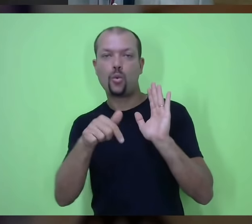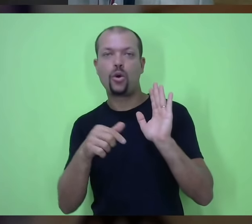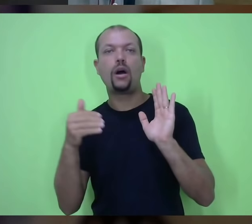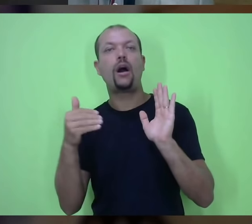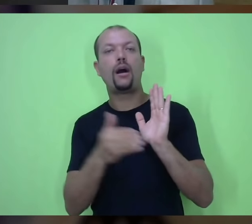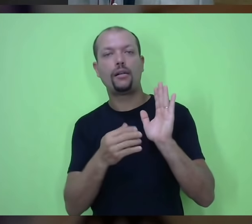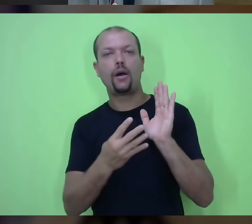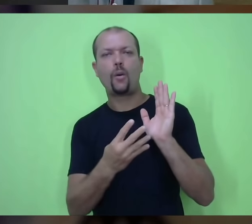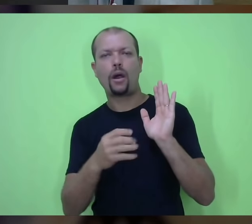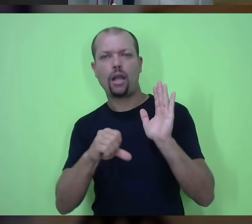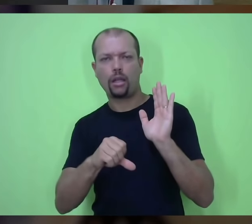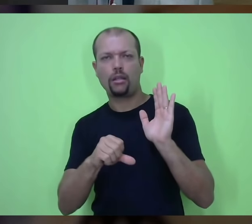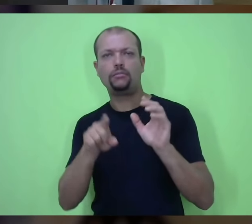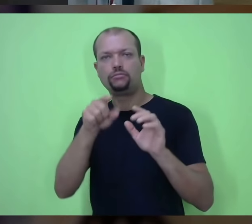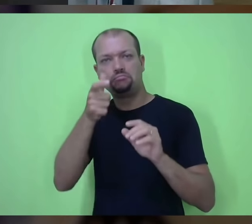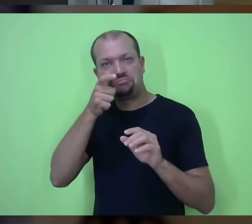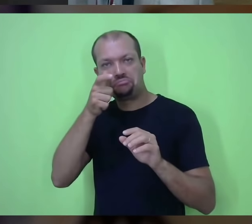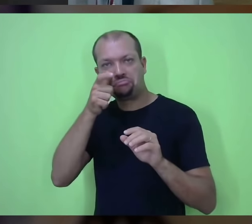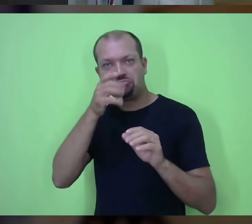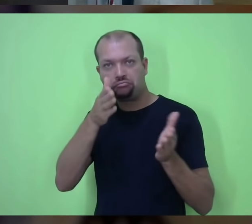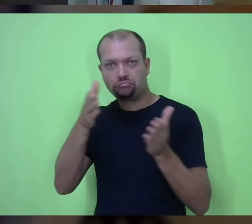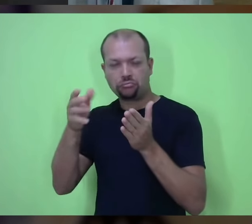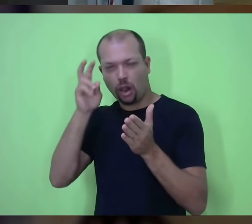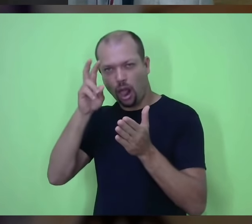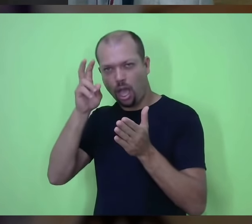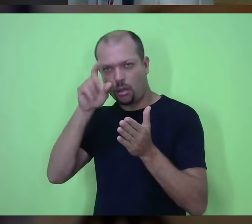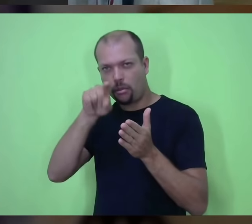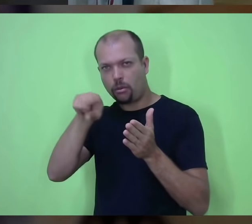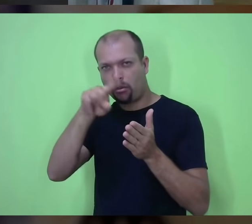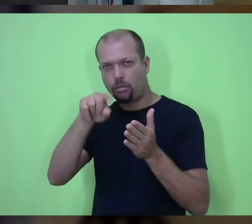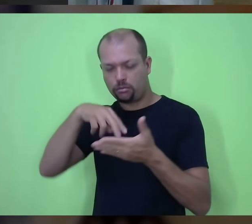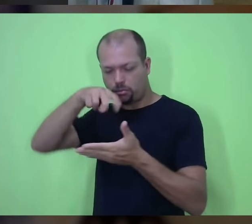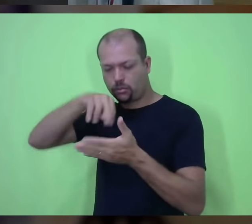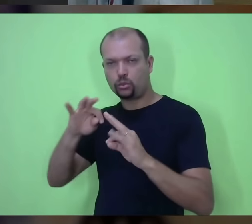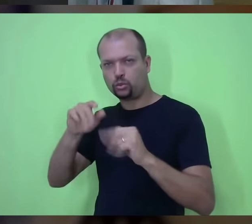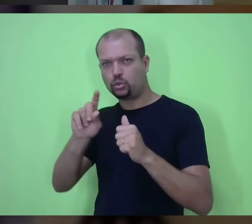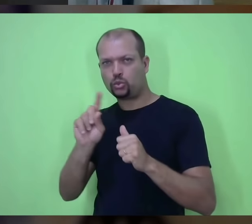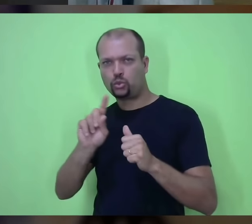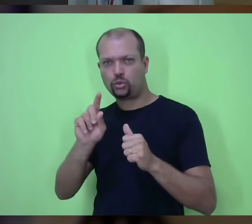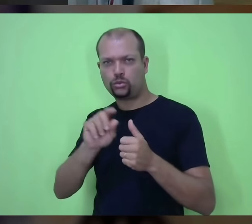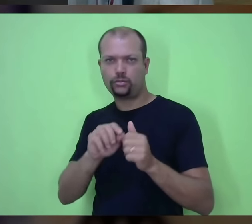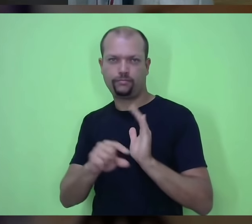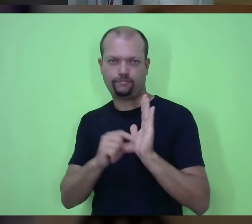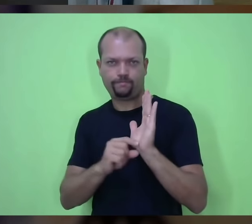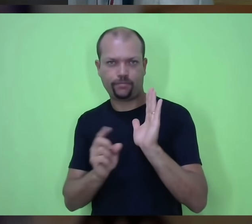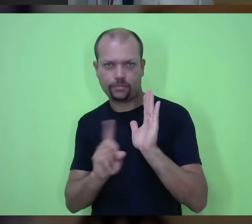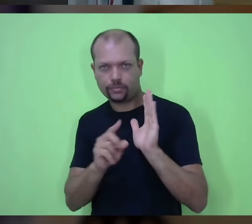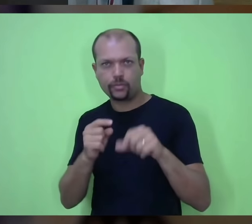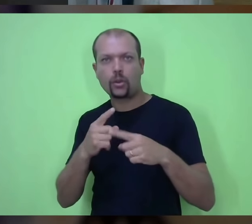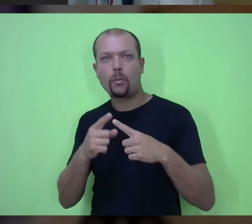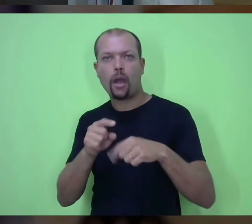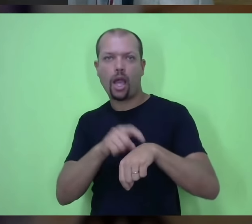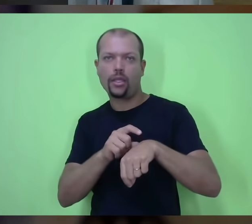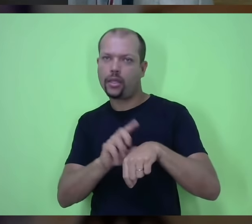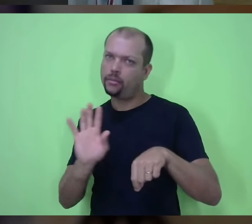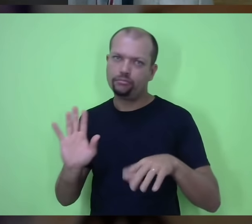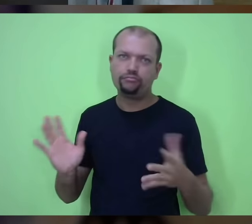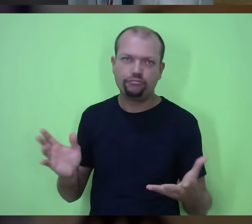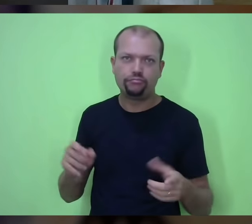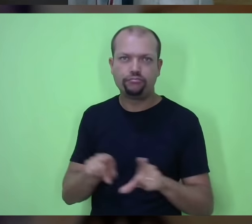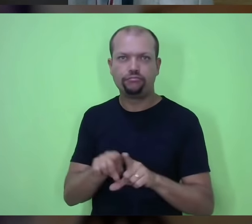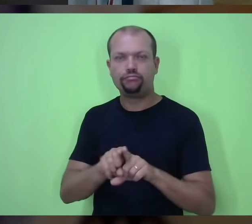47 a 49, e para você que nos acompanha, eu relembro, nós não iremos ler todos os versos, não iremos citar todos os versos,